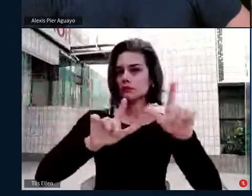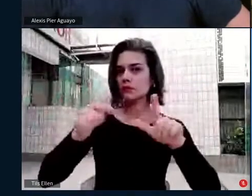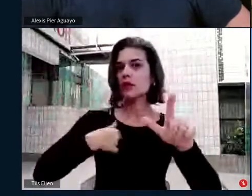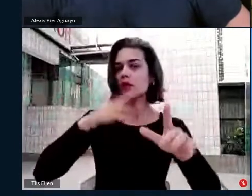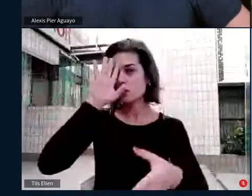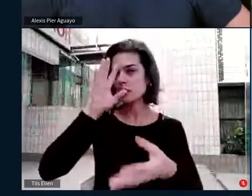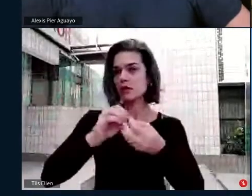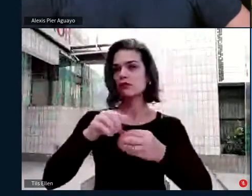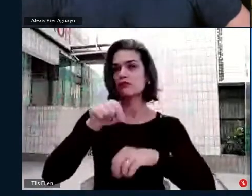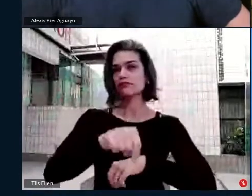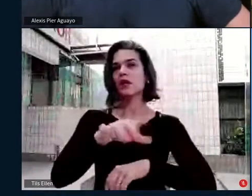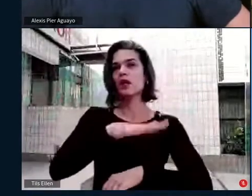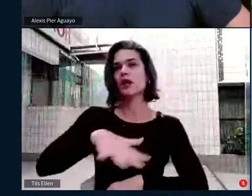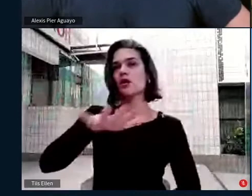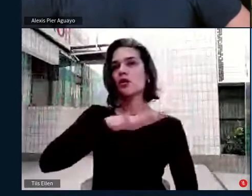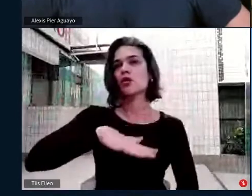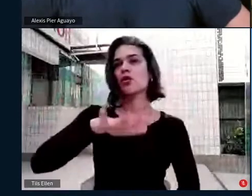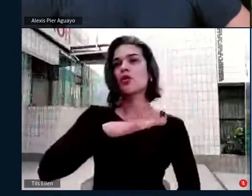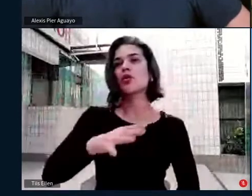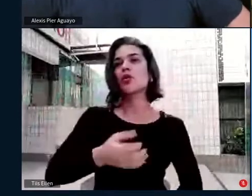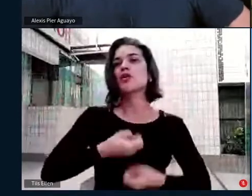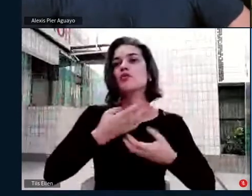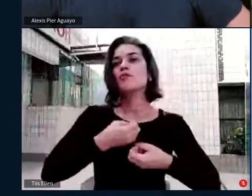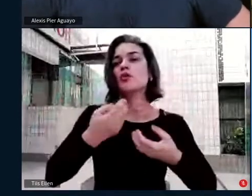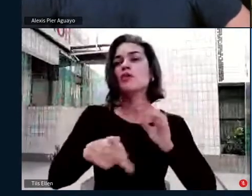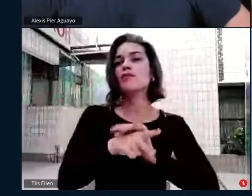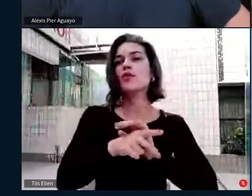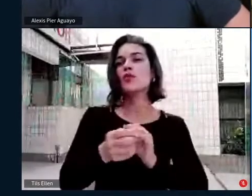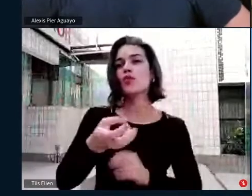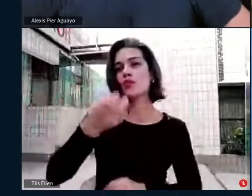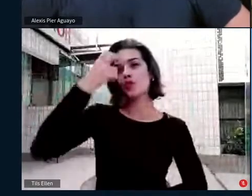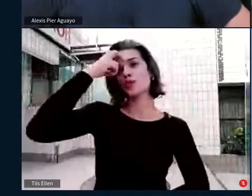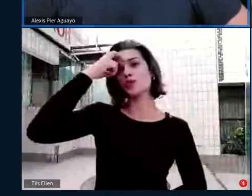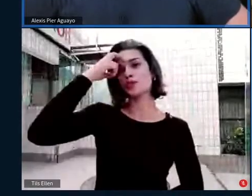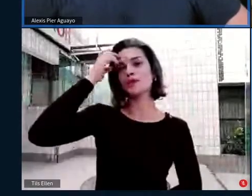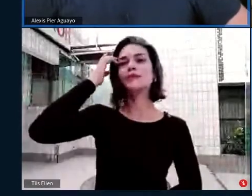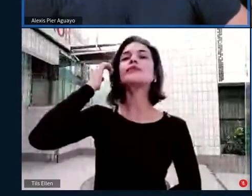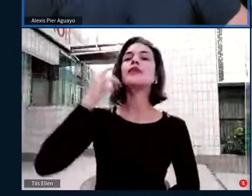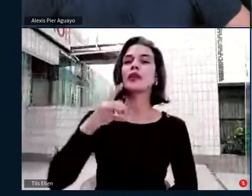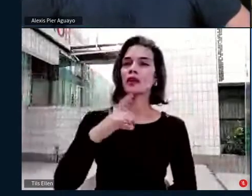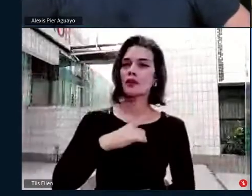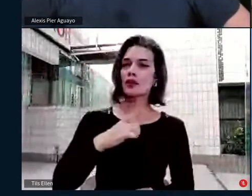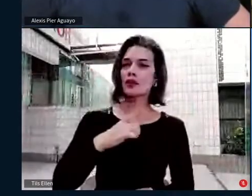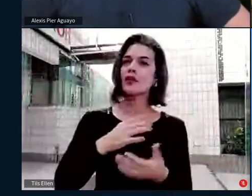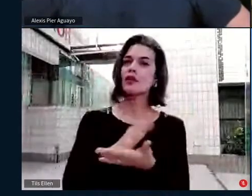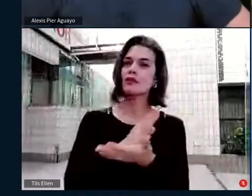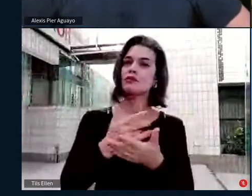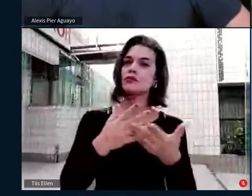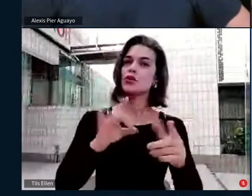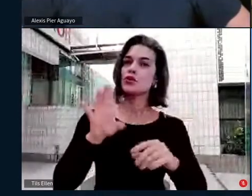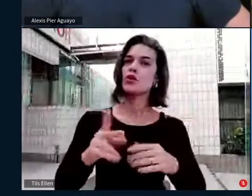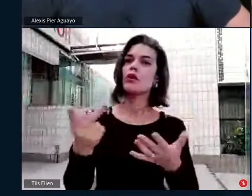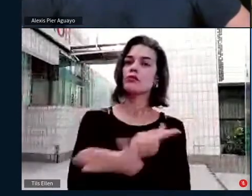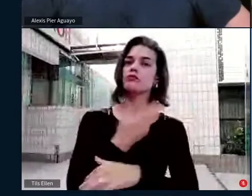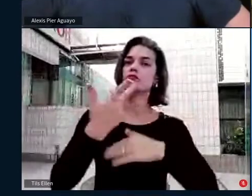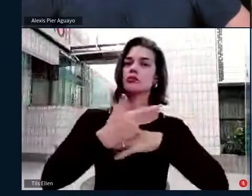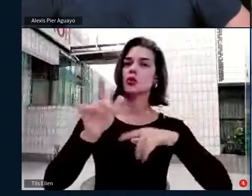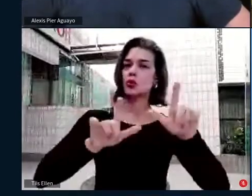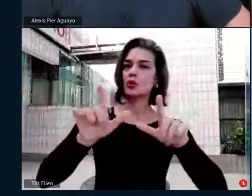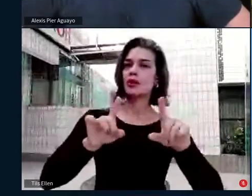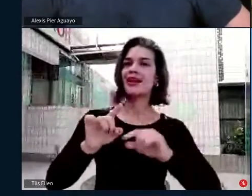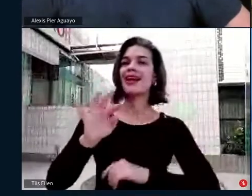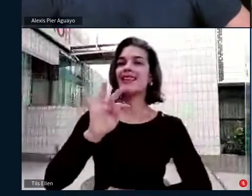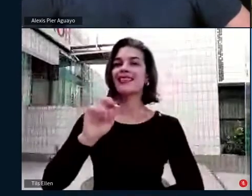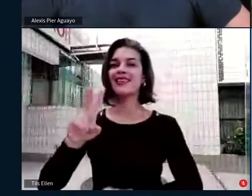entendo que o audiovisual é uma esfera de produção da cultura. Né? Existem gêneros que só existem a partir do audiovisual. O caso da TV Câmara é